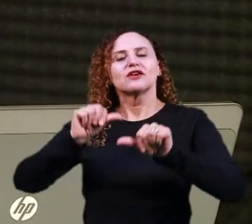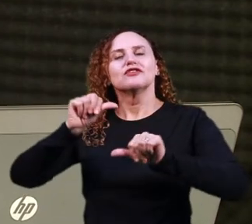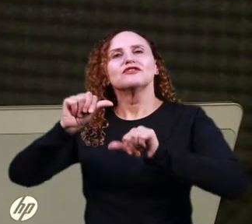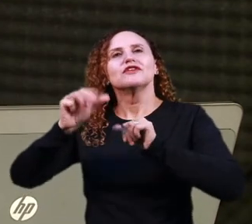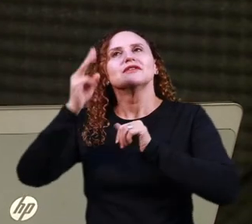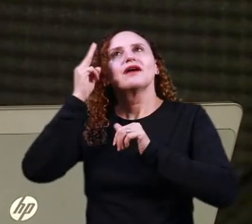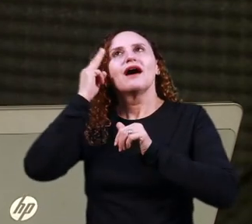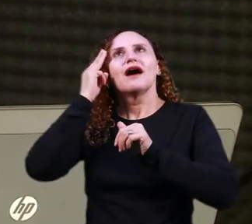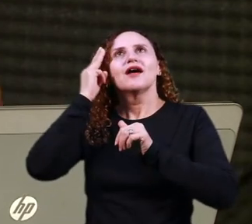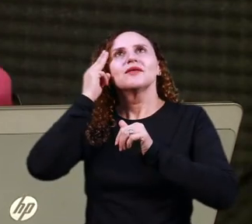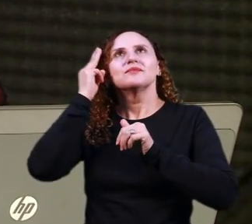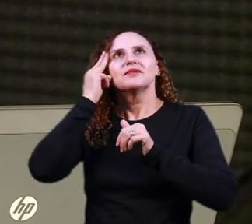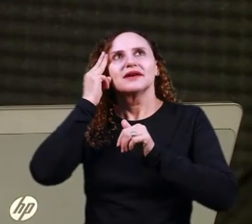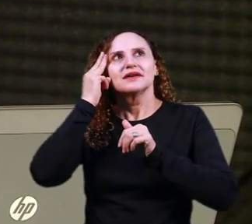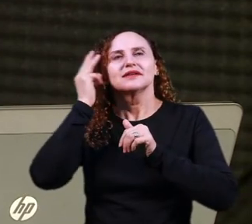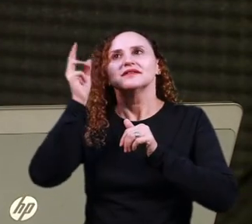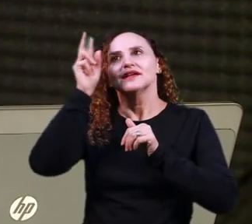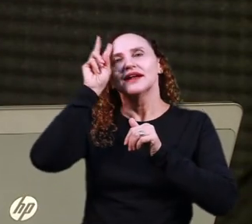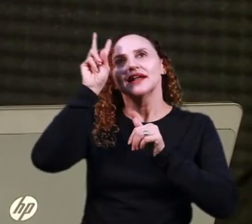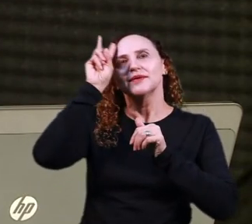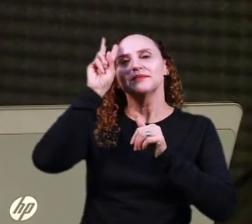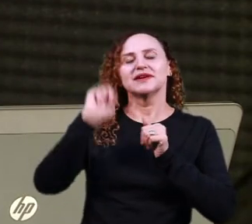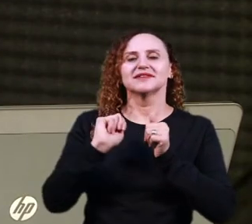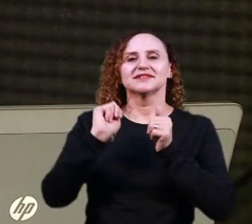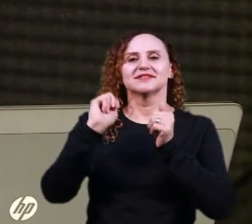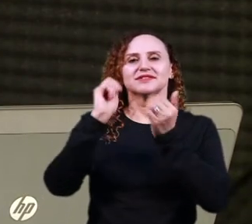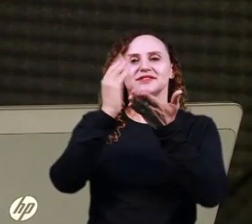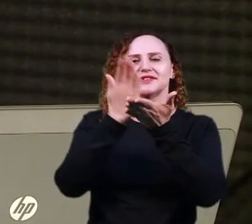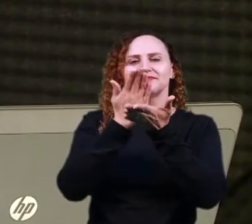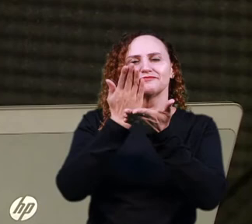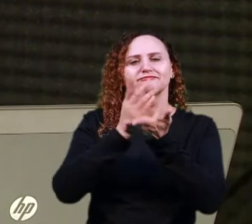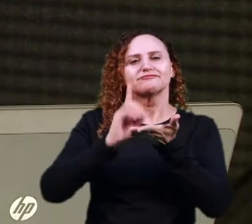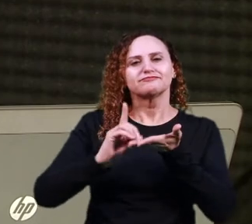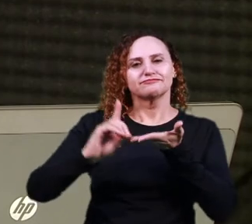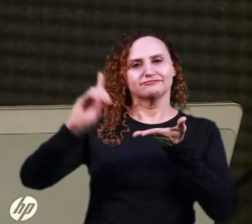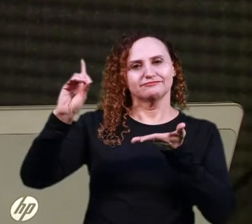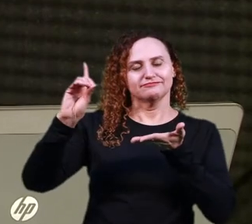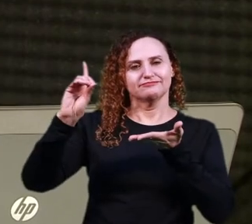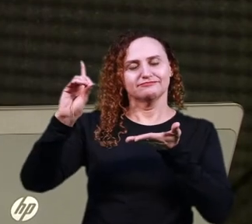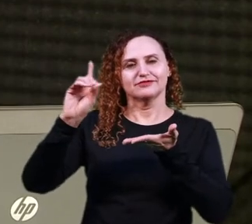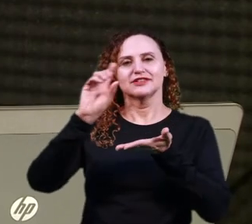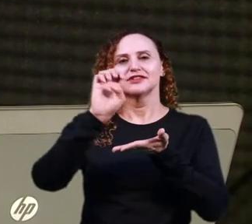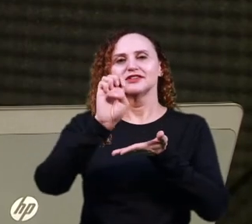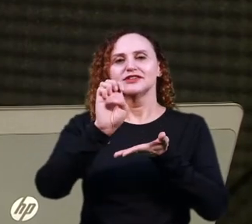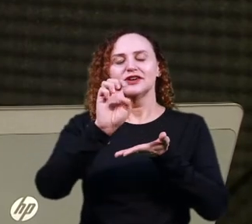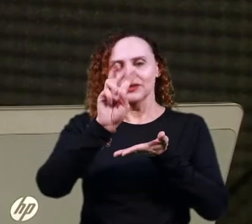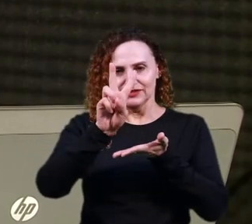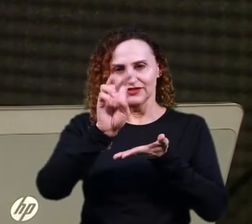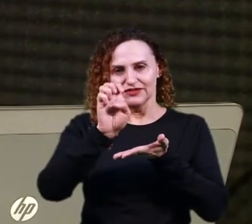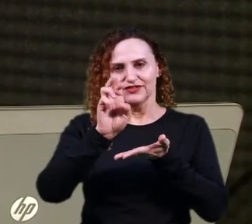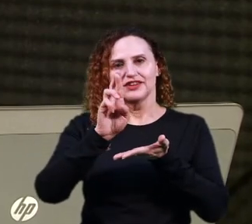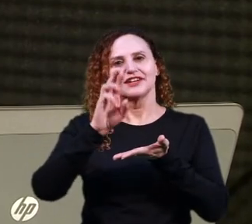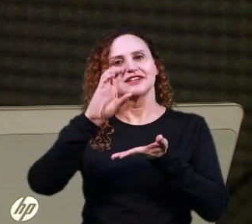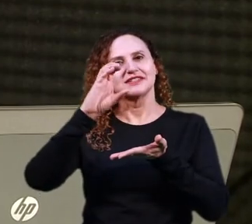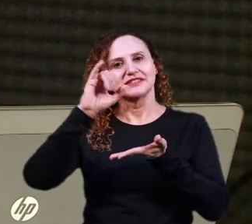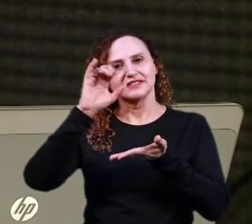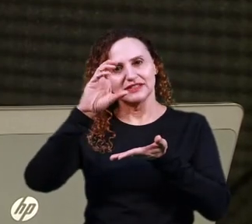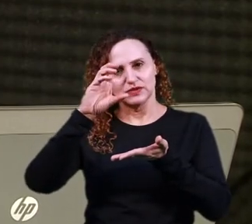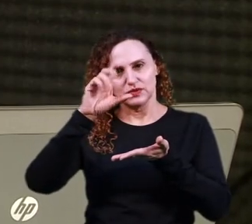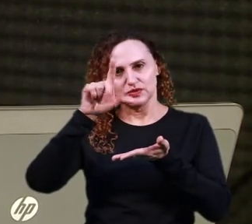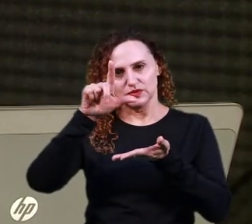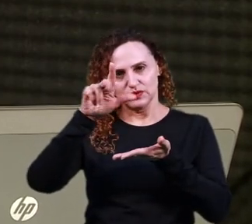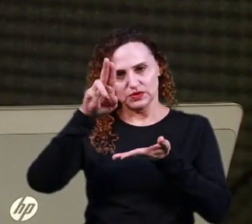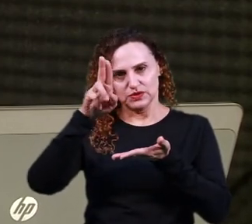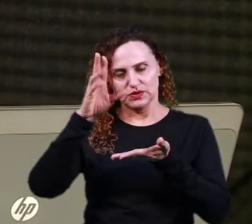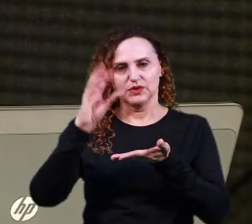ao Versículo mas ele faz também uma outra coisa muito